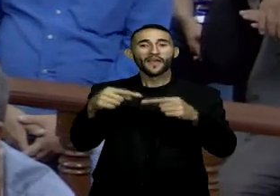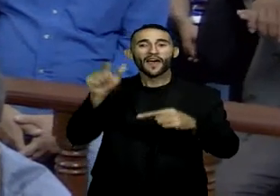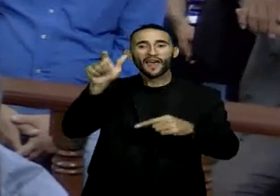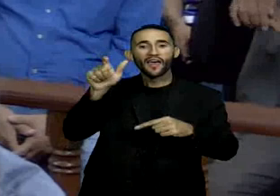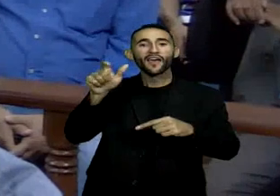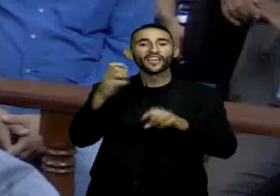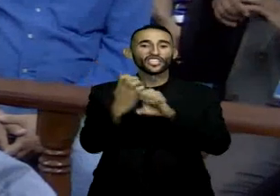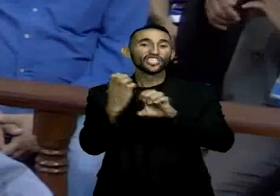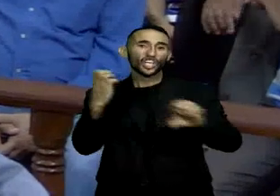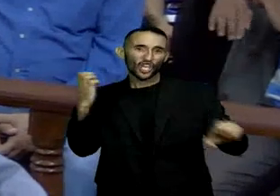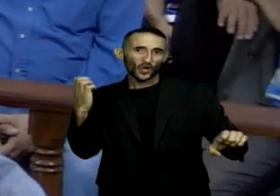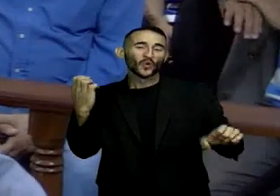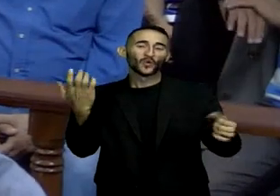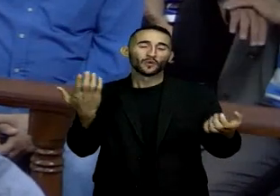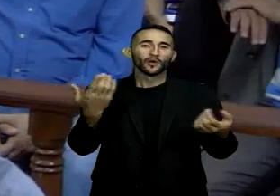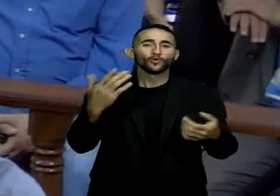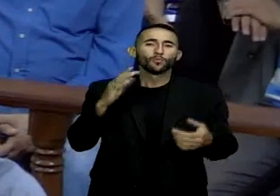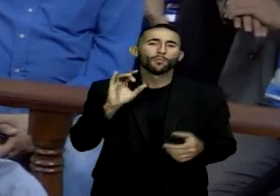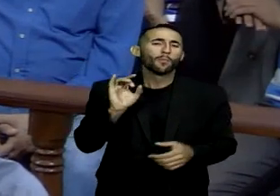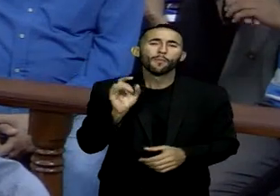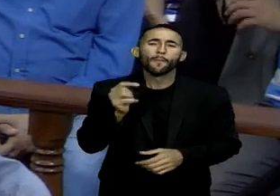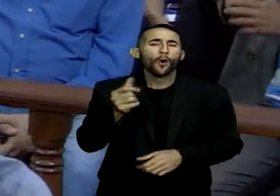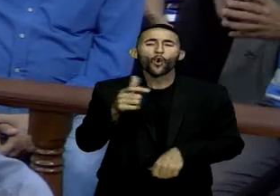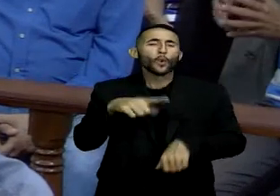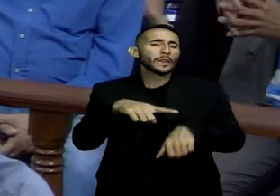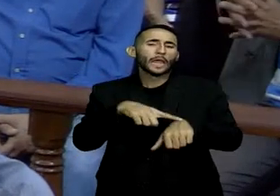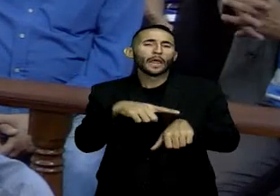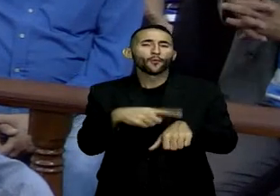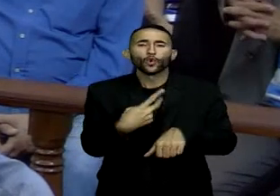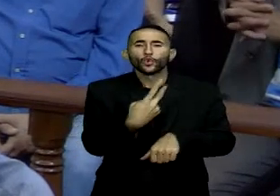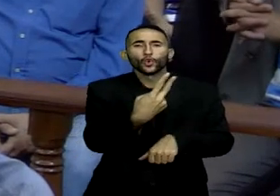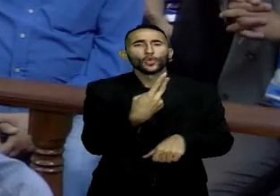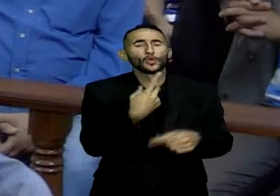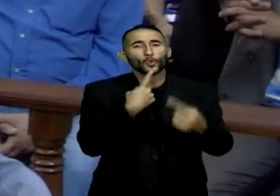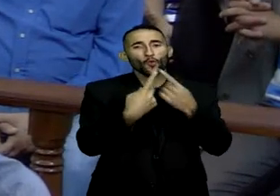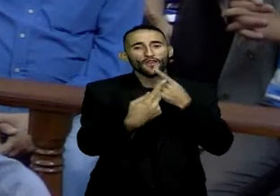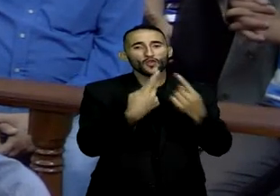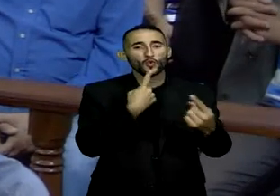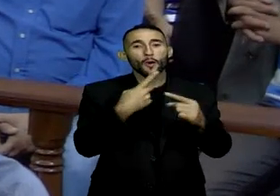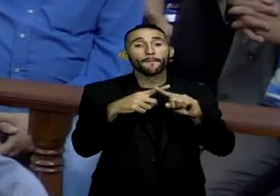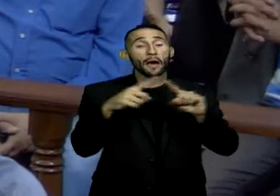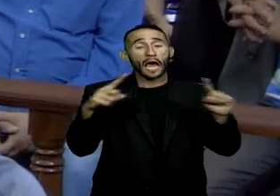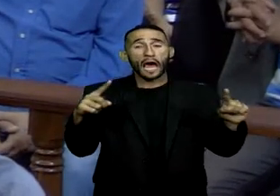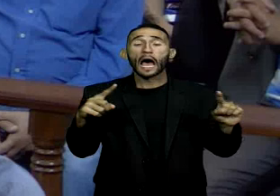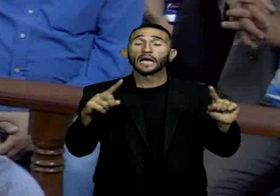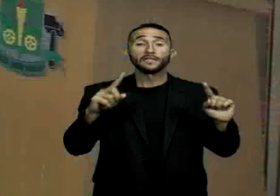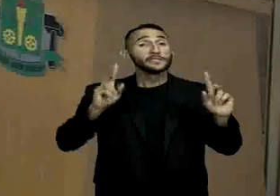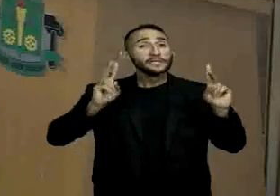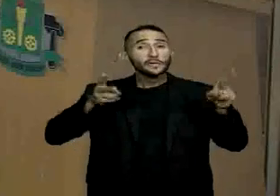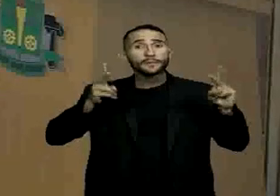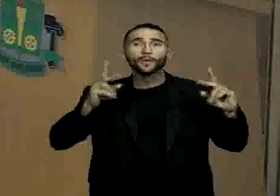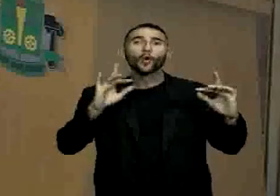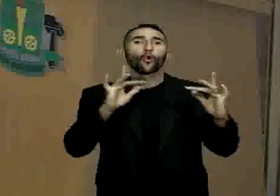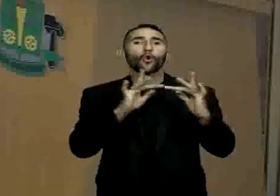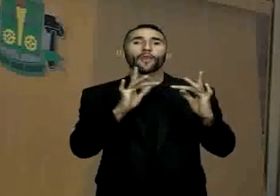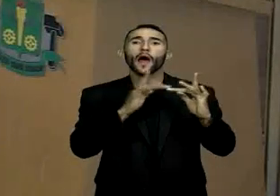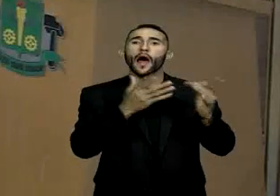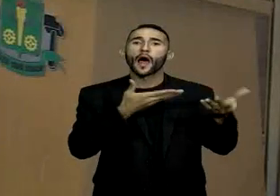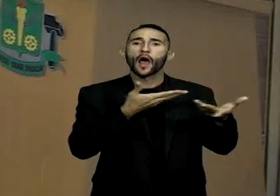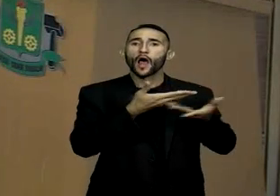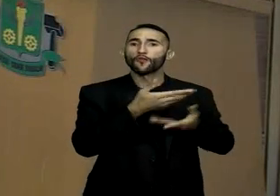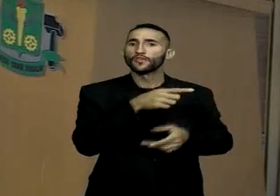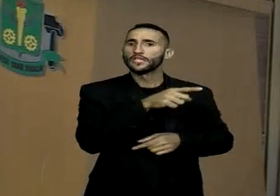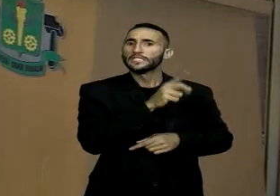pouca oportunidade de falar contigo, né, Elivelto? Acho que a gente falou poucas vezes... Mas, às vezes que eu falei com você, você sempre foi